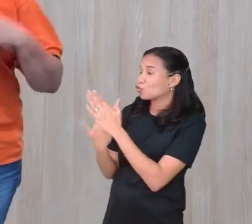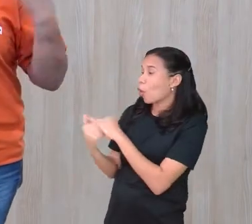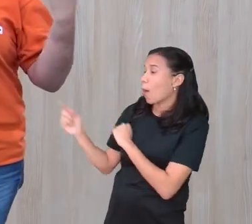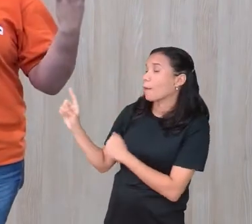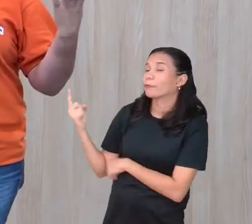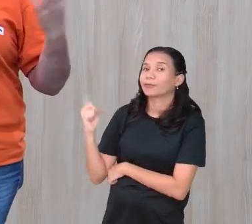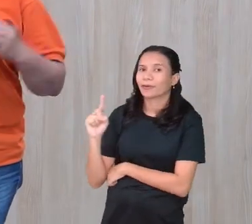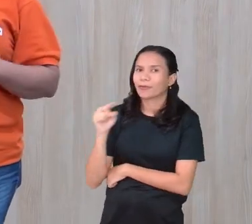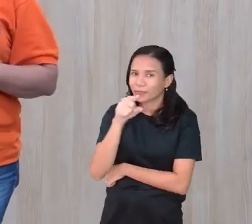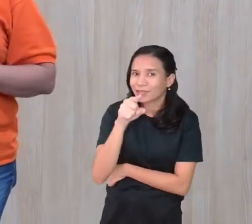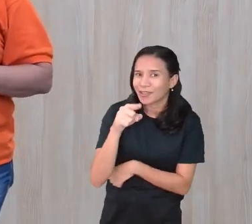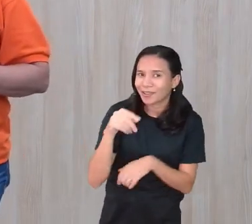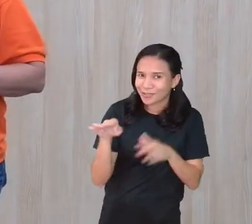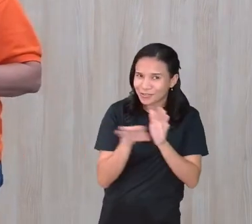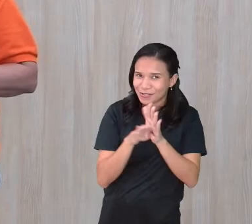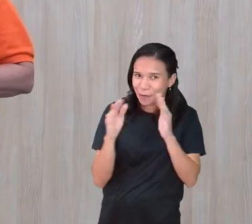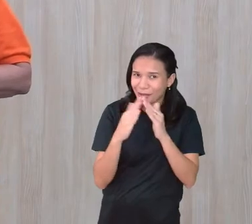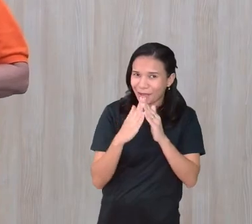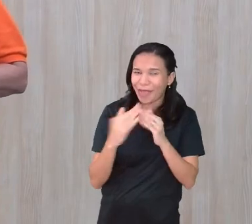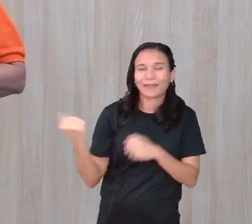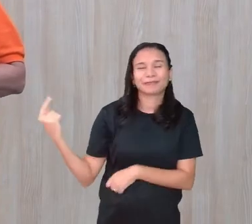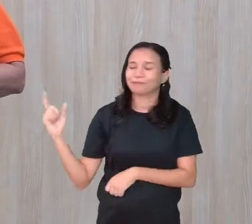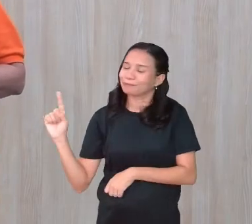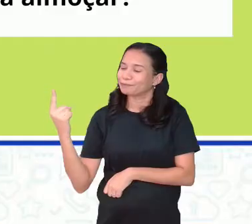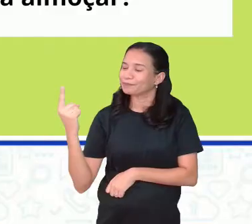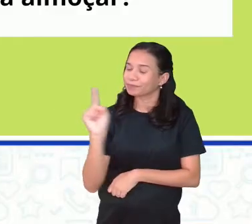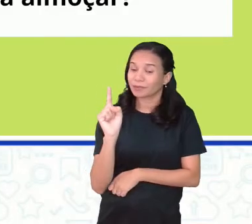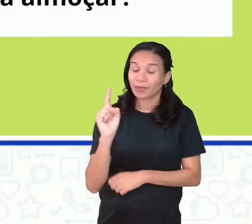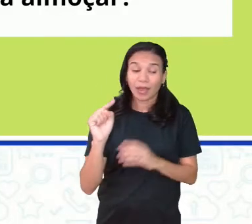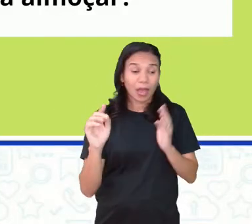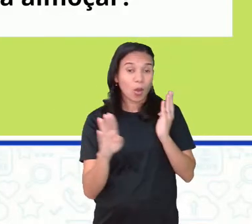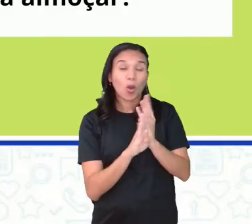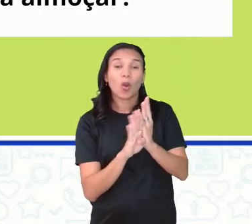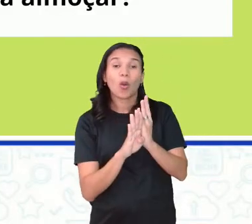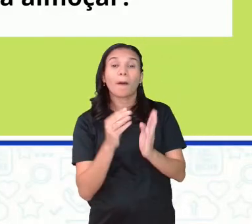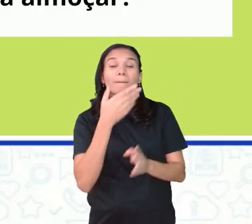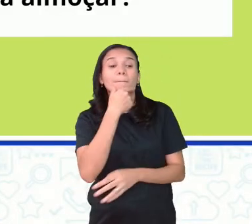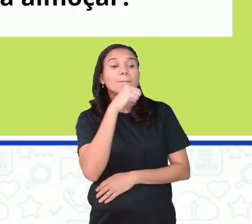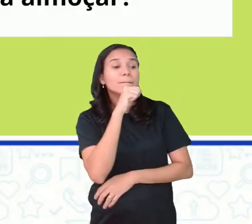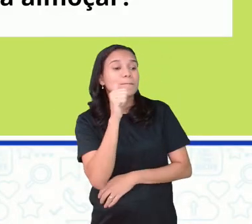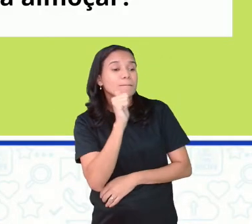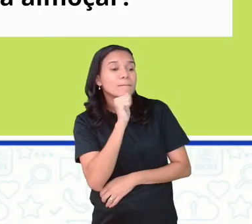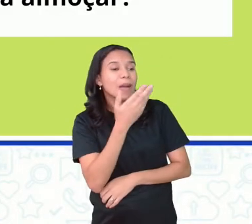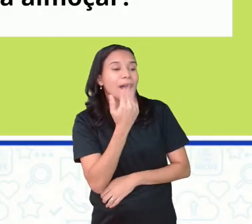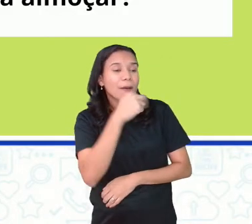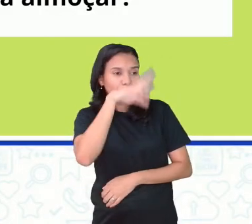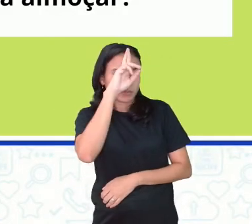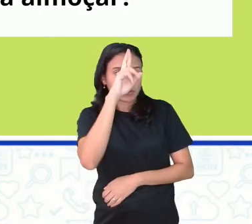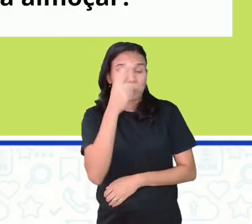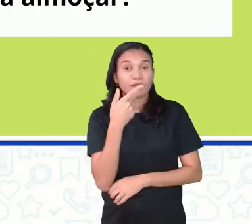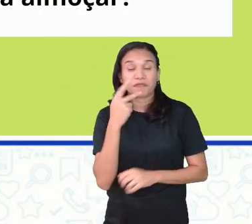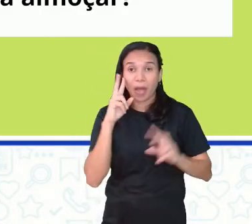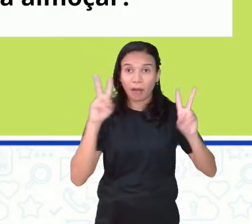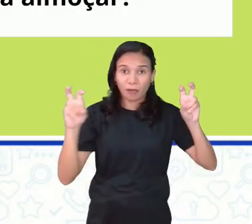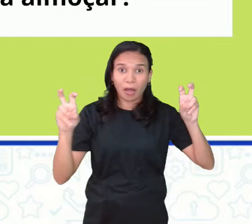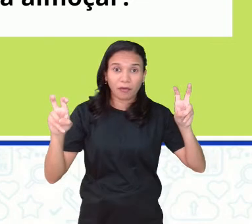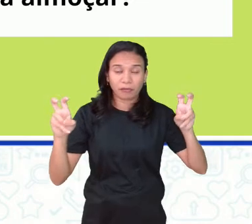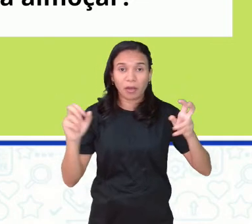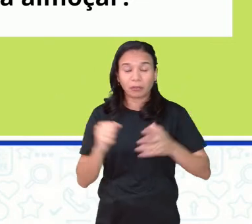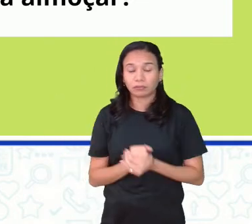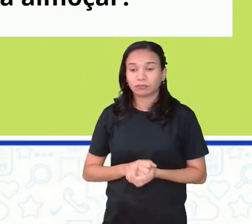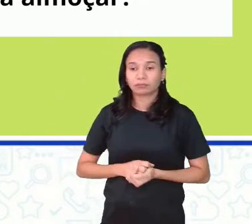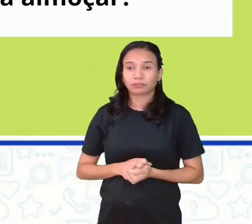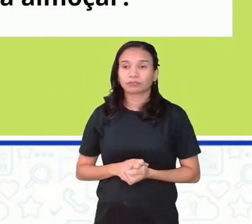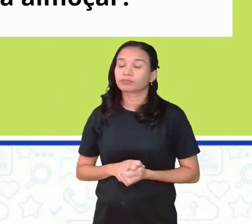não é você, aluno ou aluna, e encontrar os pais no horário do almoço e proferir essa frase, né? A frase